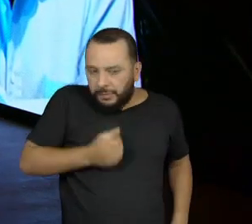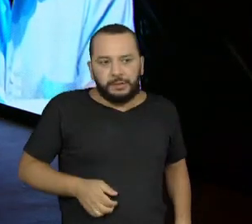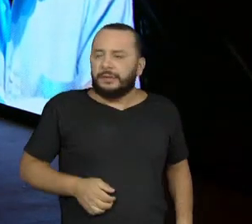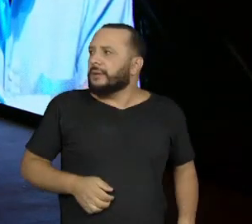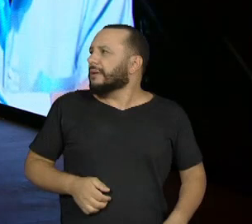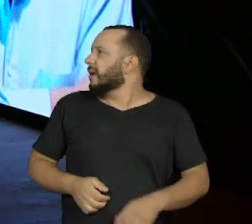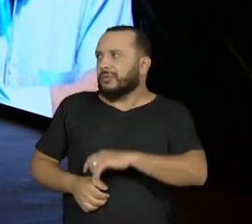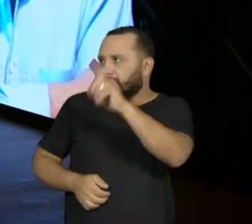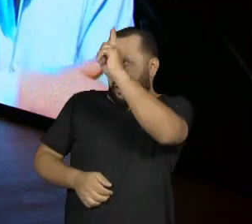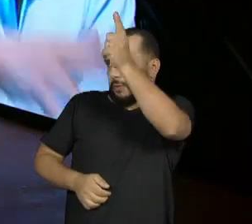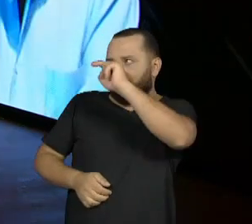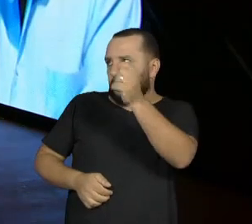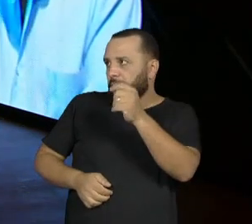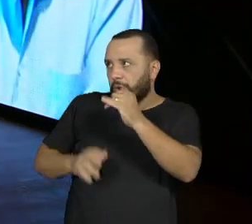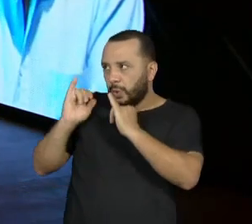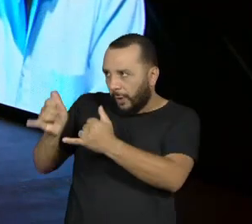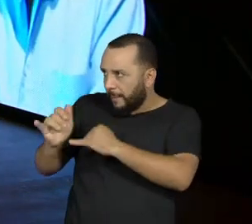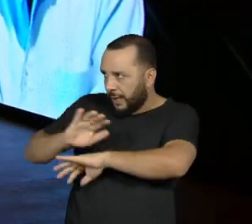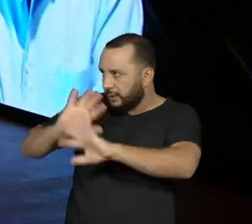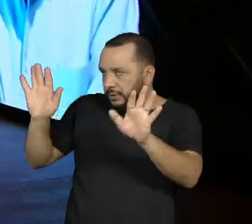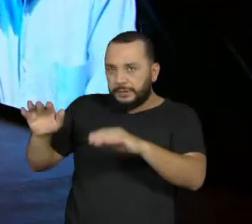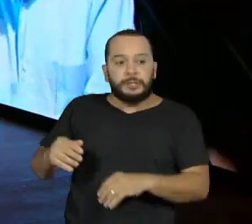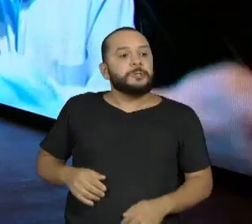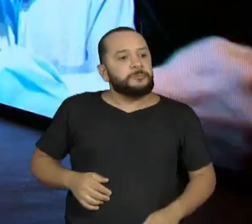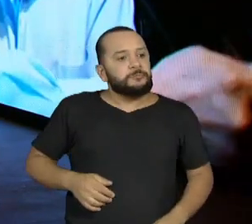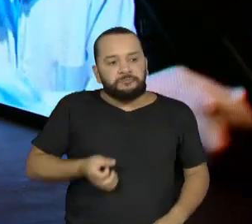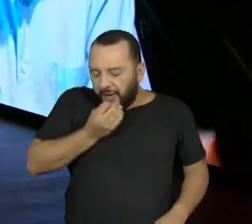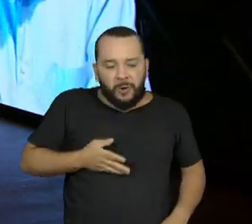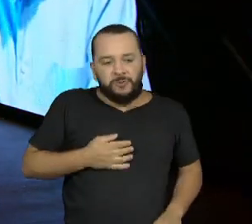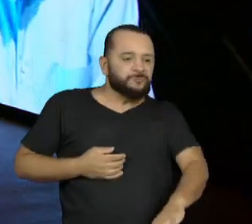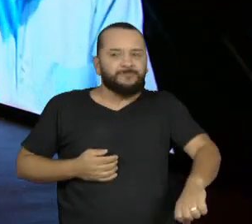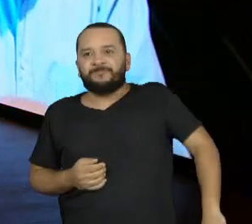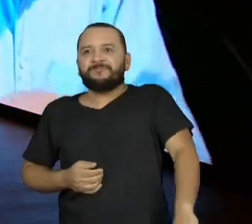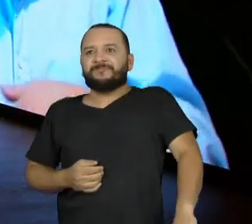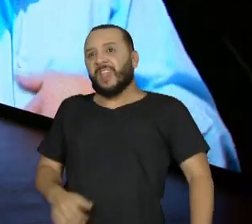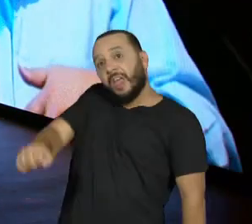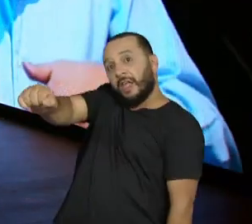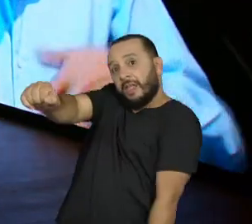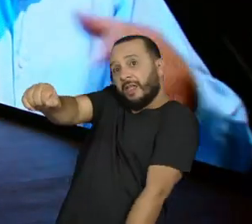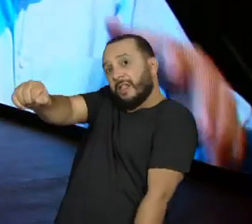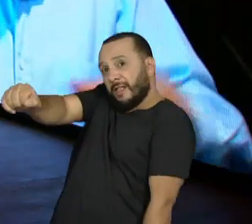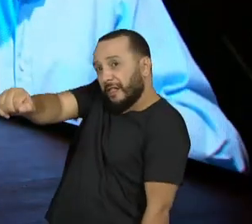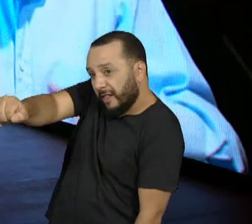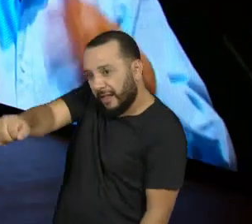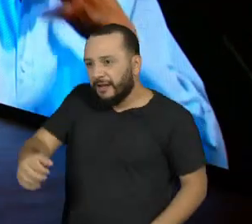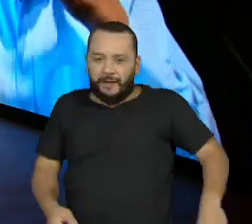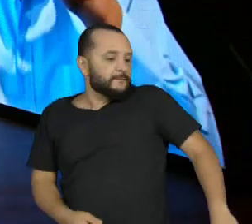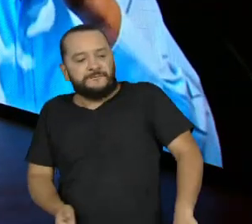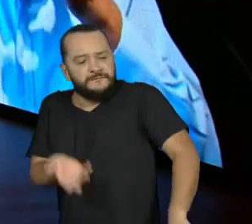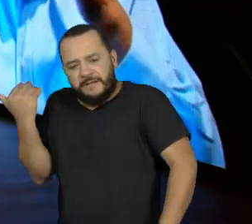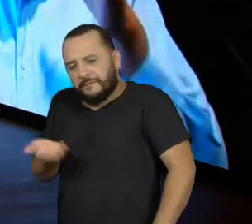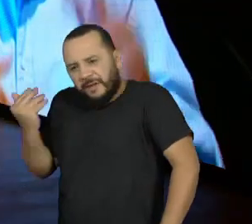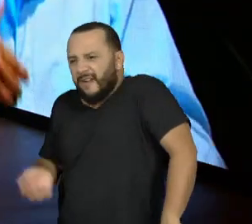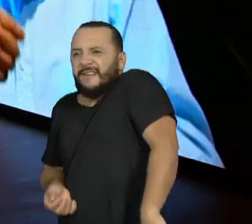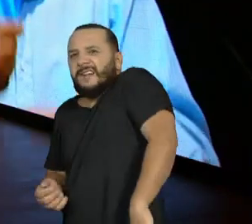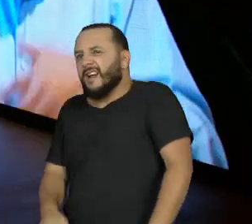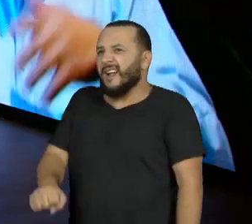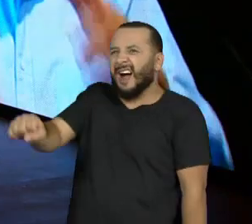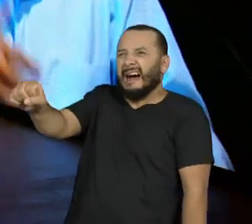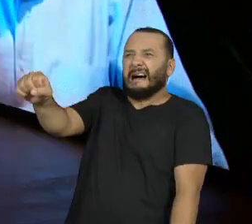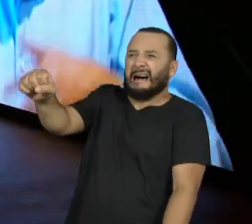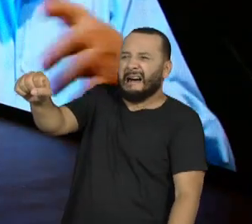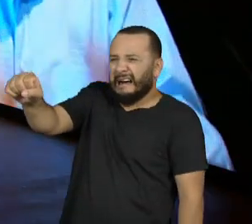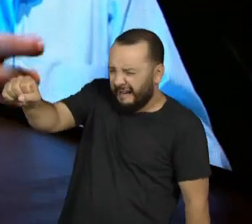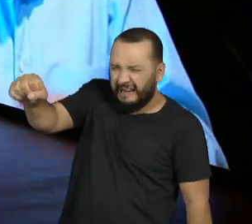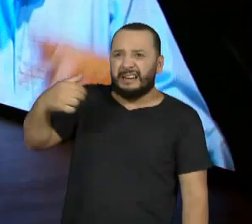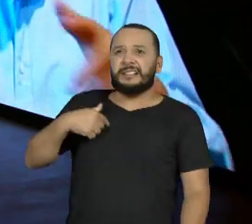vou cantar. Ela pegou pela mão, me arrastou para fora do circo, pela rua lá, que estava meio chovendo, né? Fui